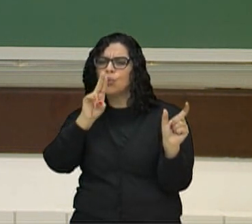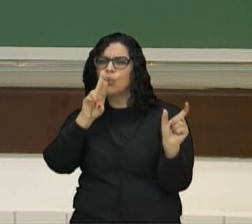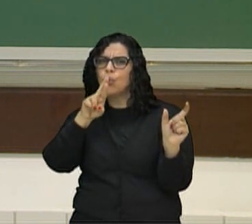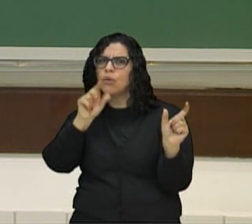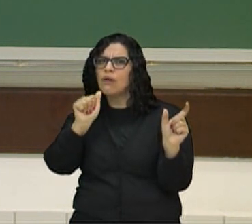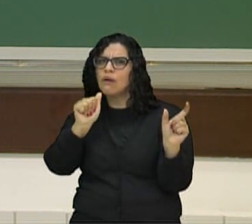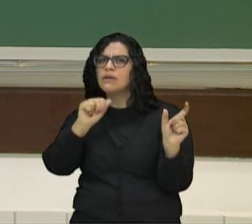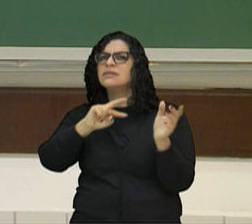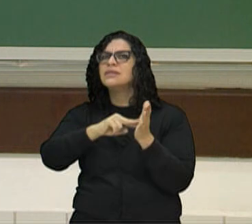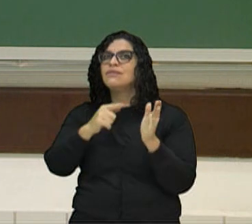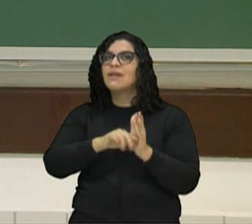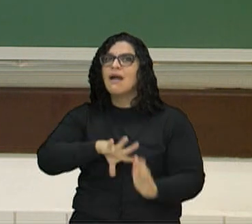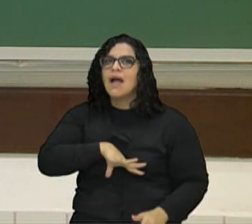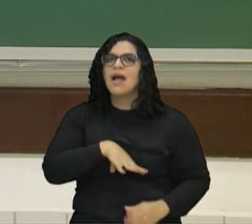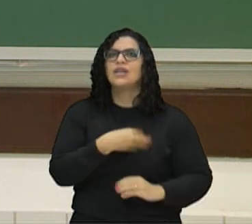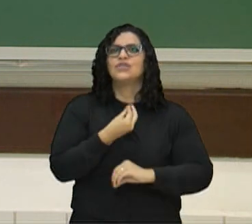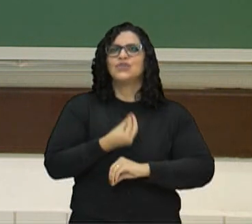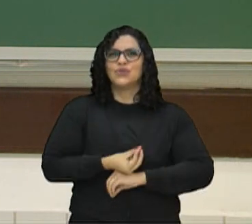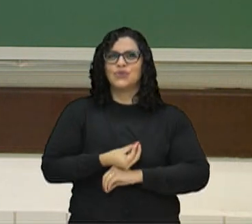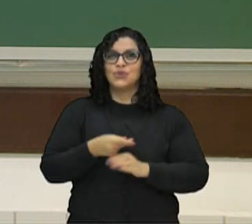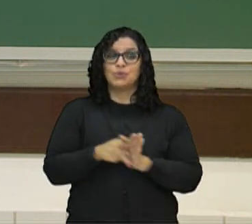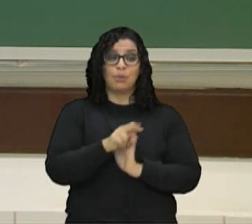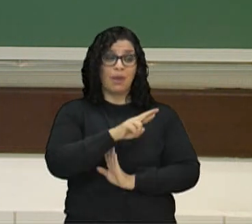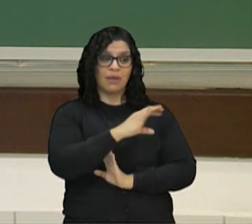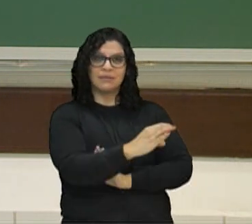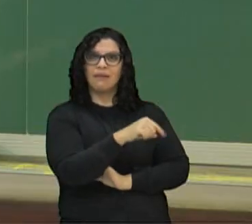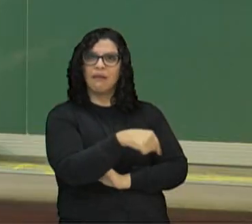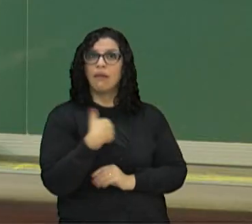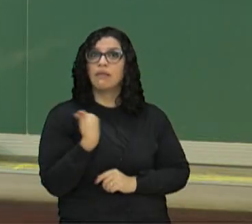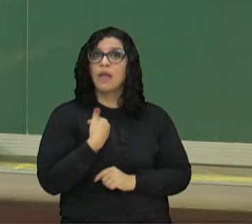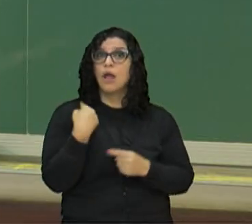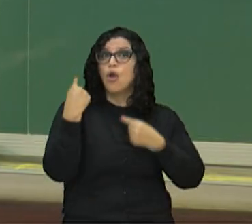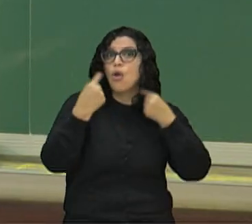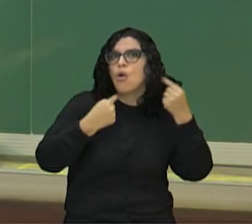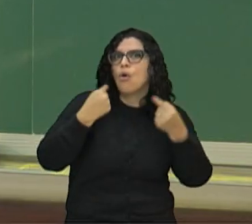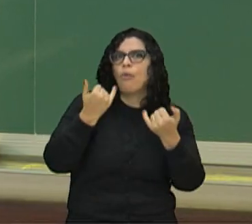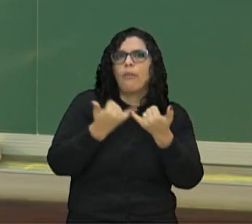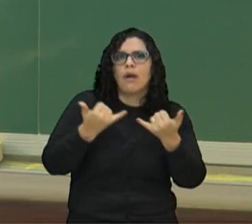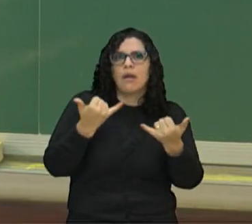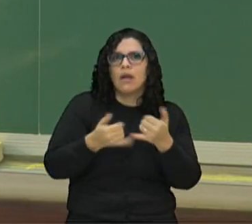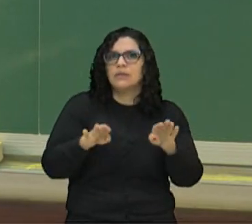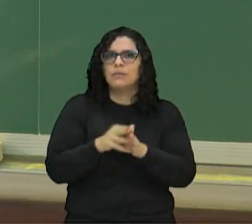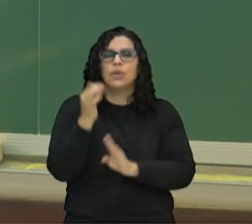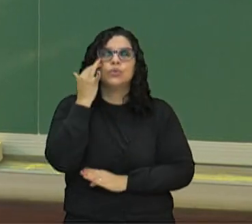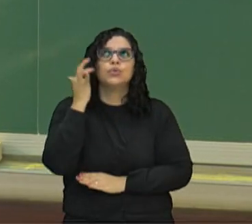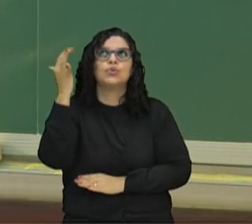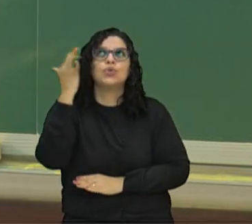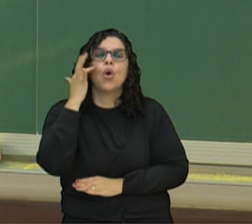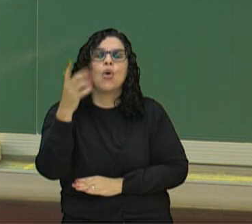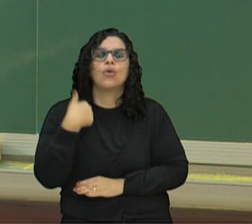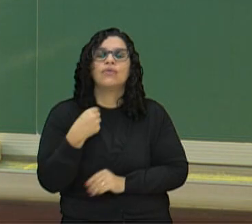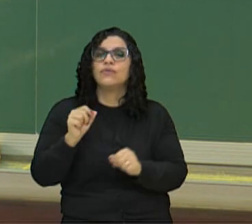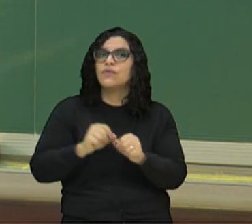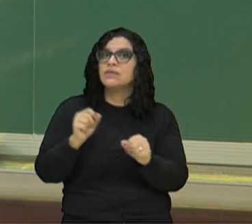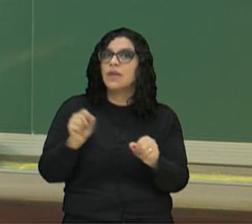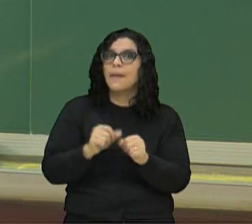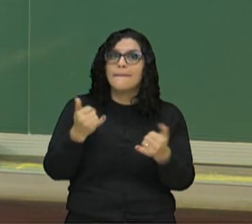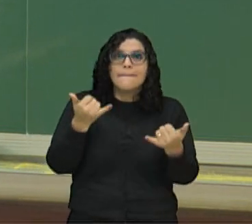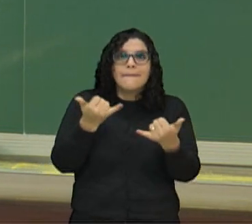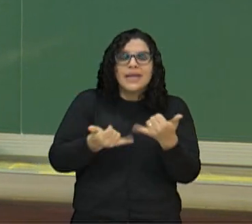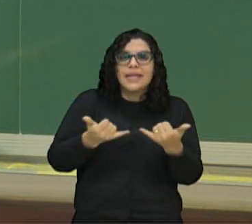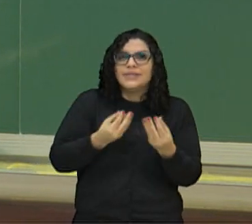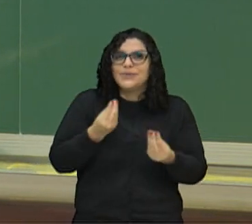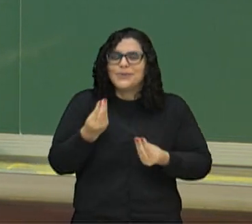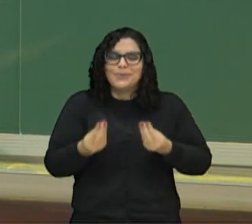essa atitude de Robinson Crusoe, essa aventura que ele tinha, esse sonho de realizar, era como